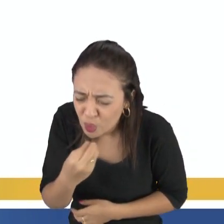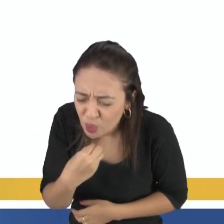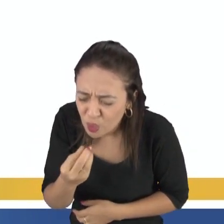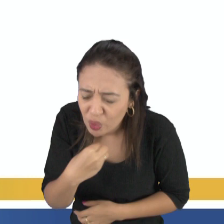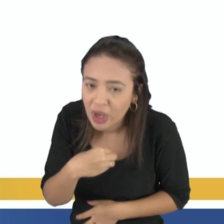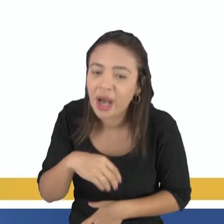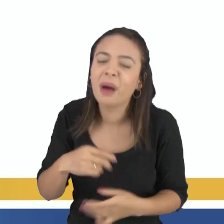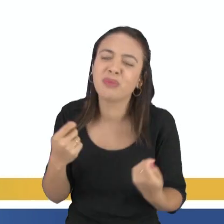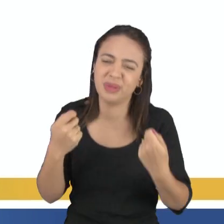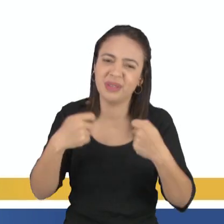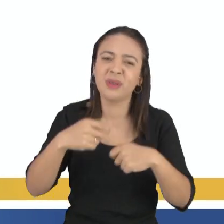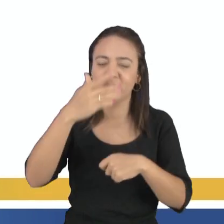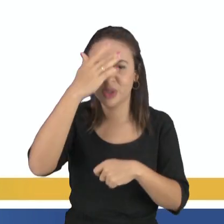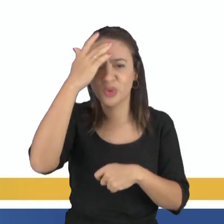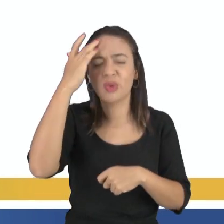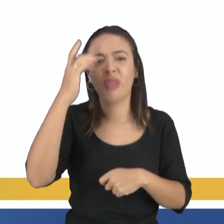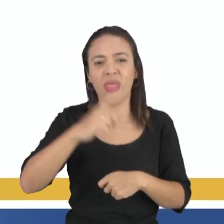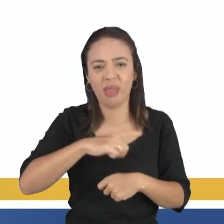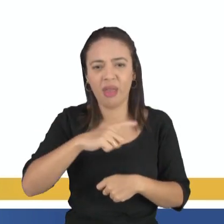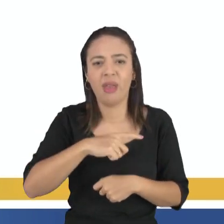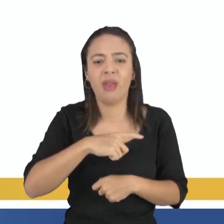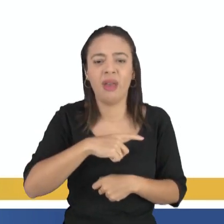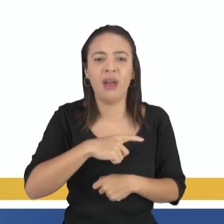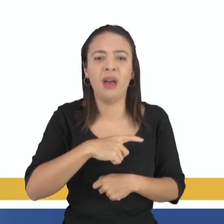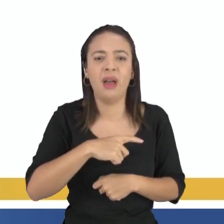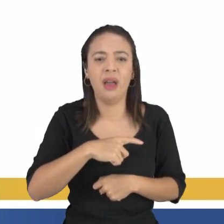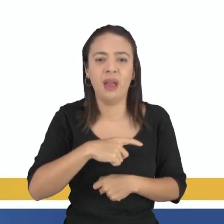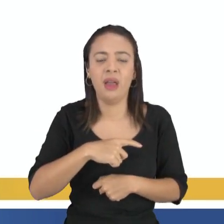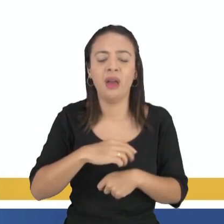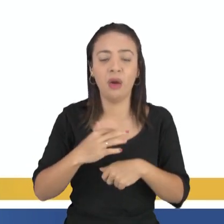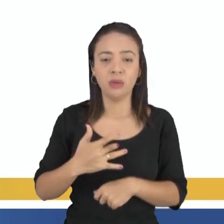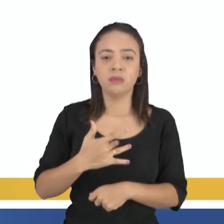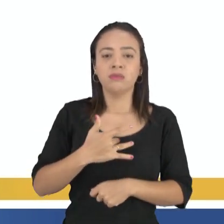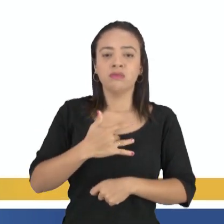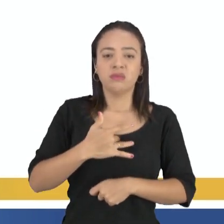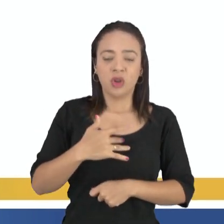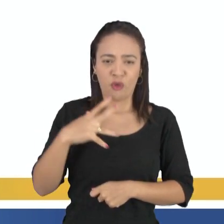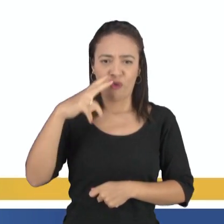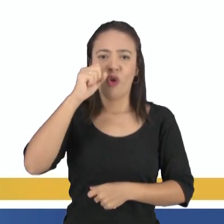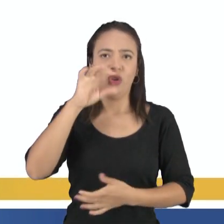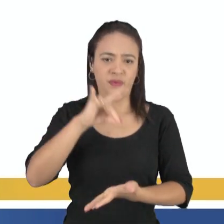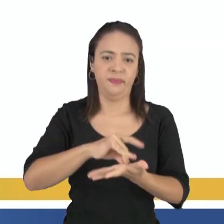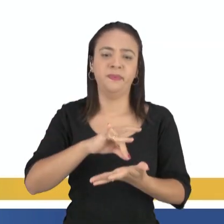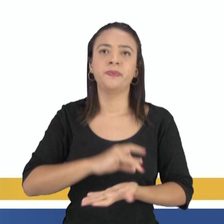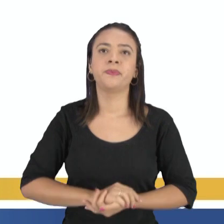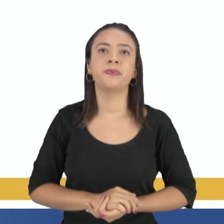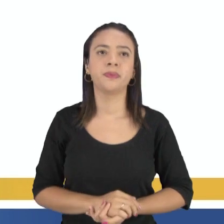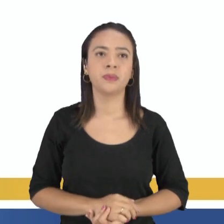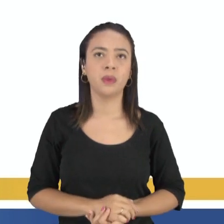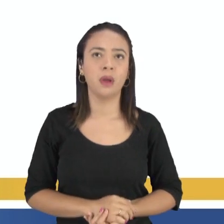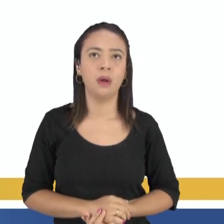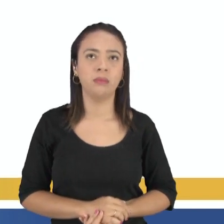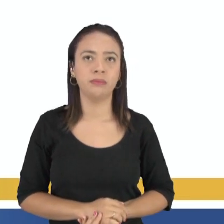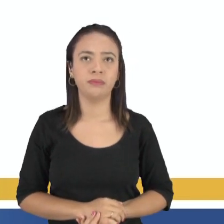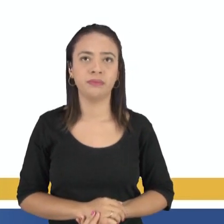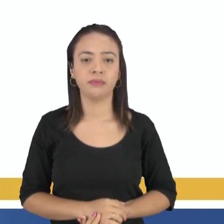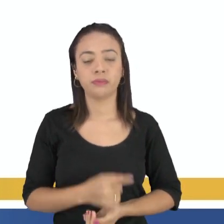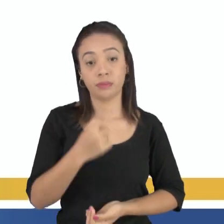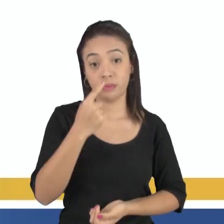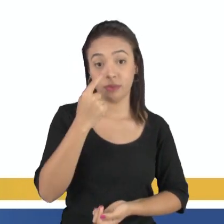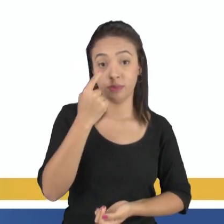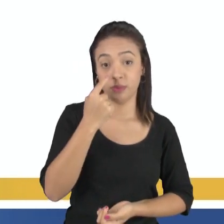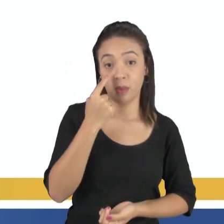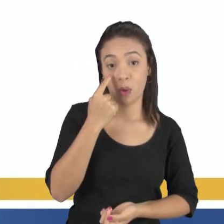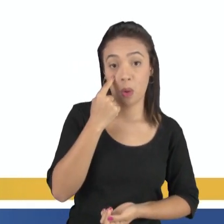vai ser um estado mais grave e aí pode apresentar a doença, tá, pessoal? Que é a tuberculose. E aí eu trago aqui para vocês essa